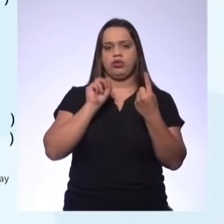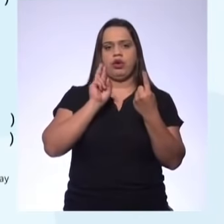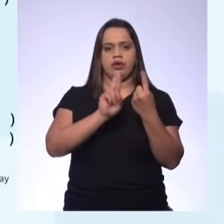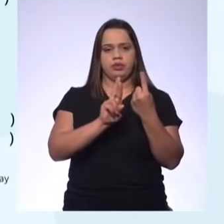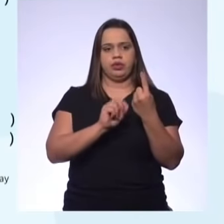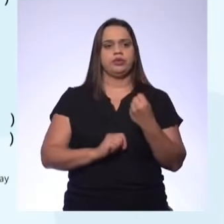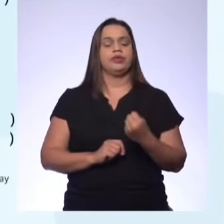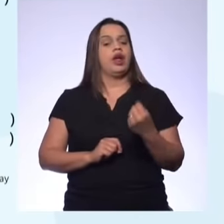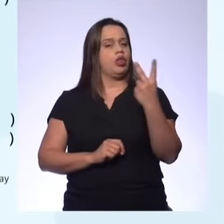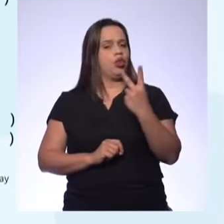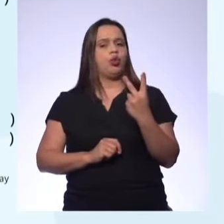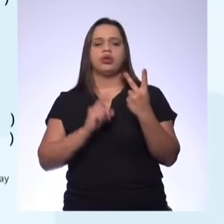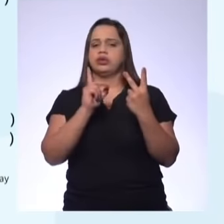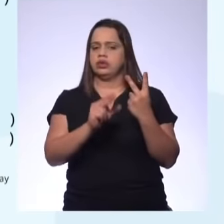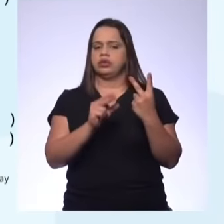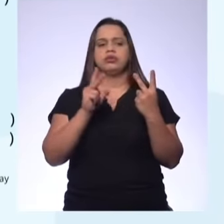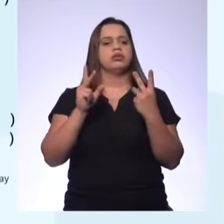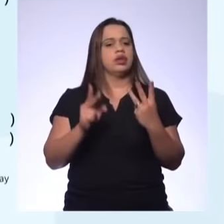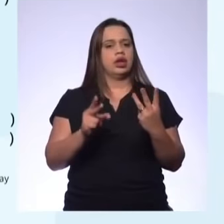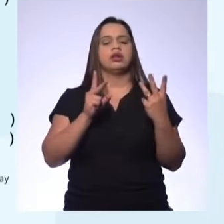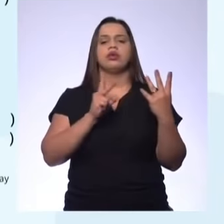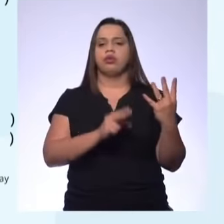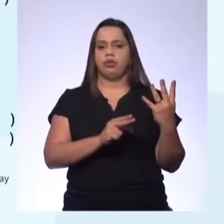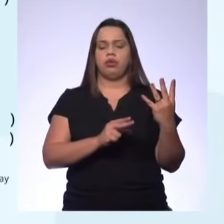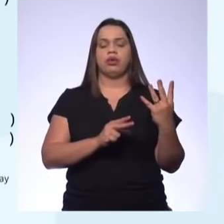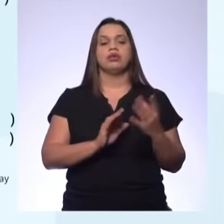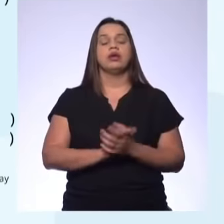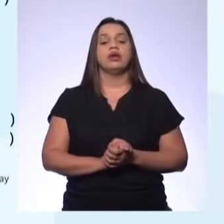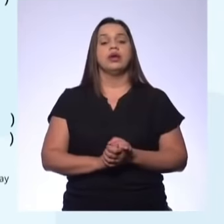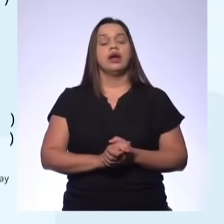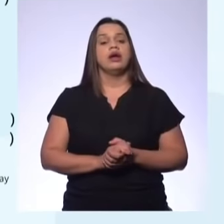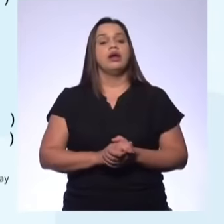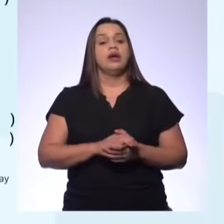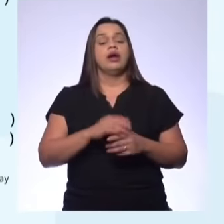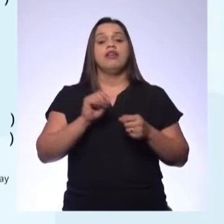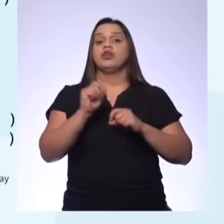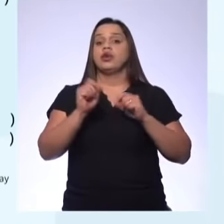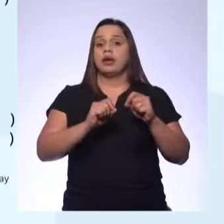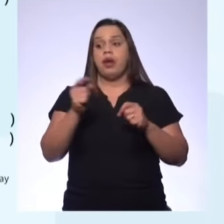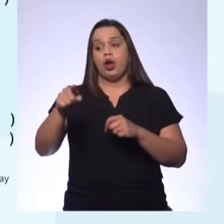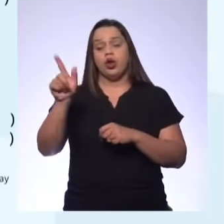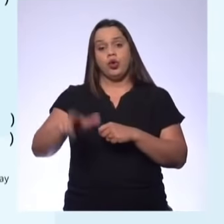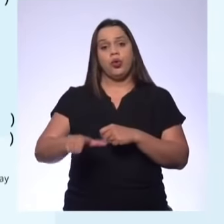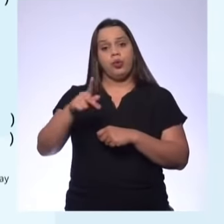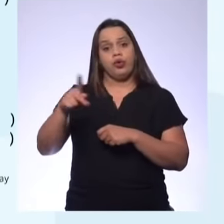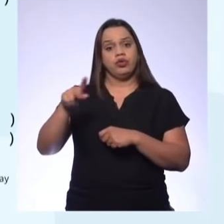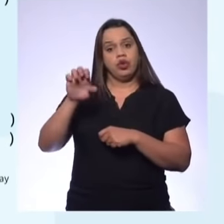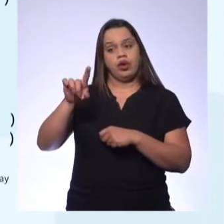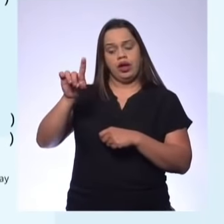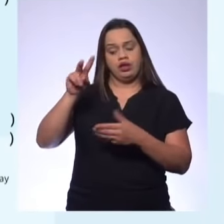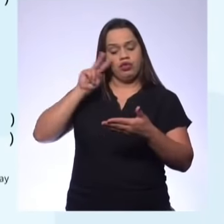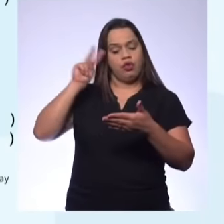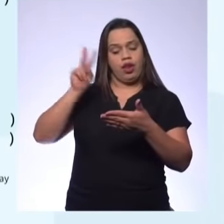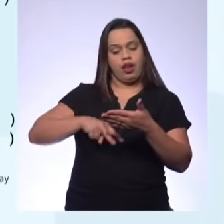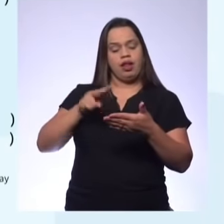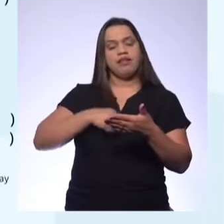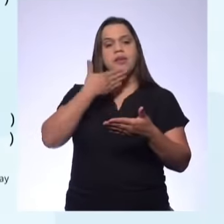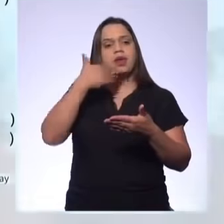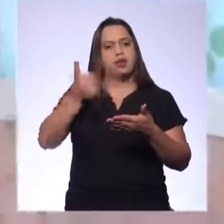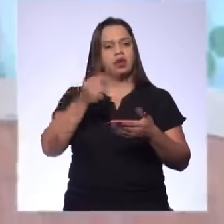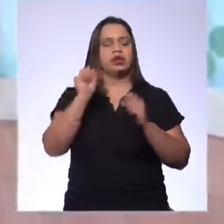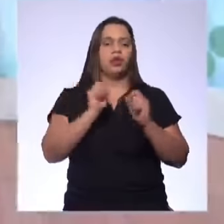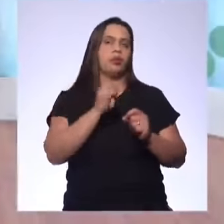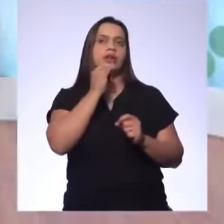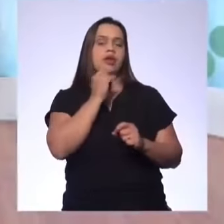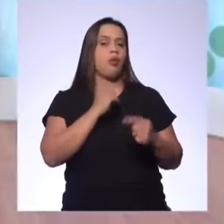ali a dois a mesma coisa A3 e A4 para facilitar a vida do Edi Tá bom então você vai colocar um ano eu acho que